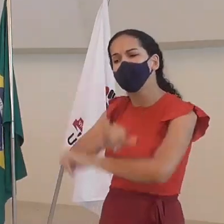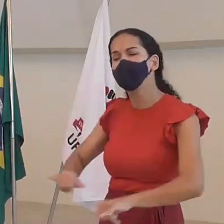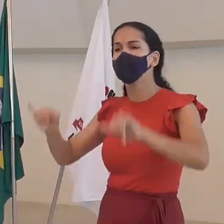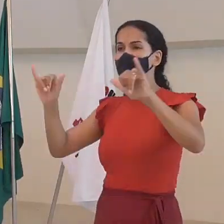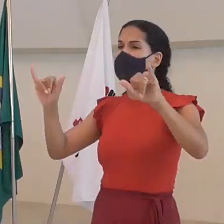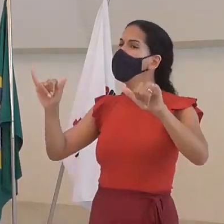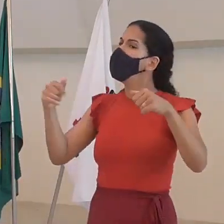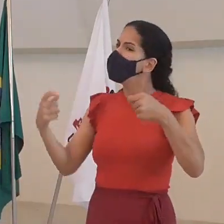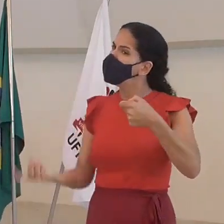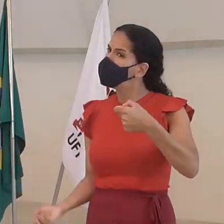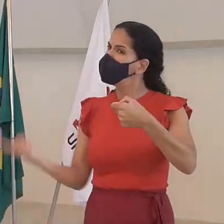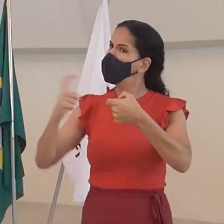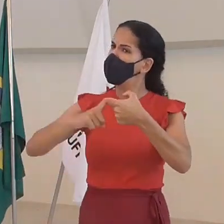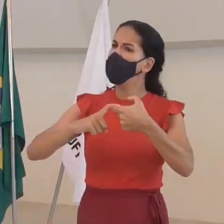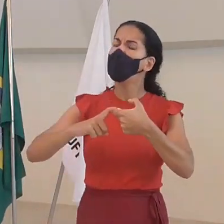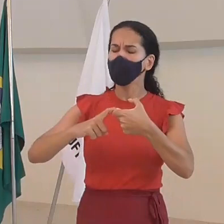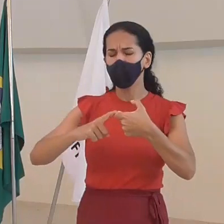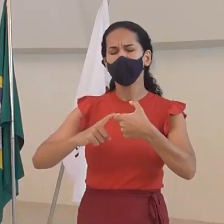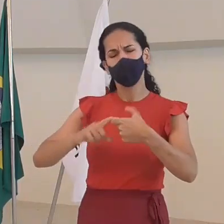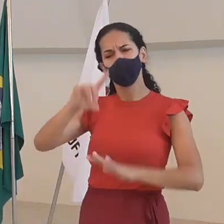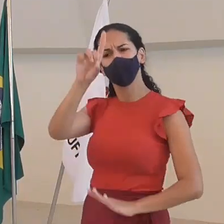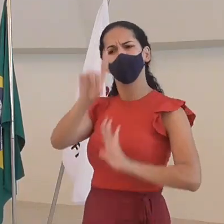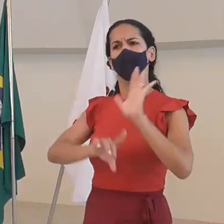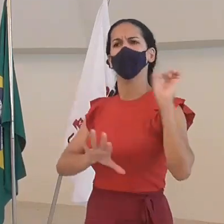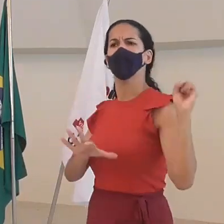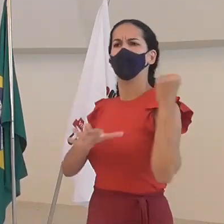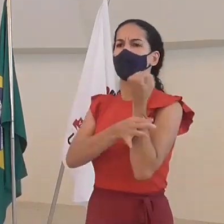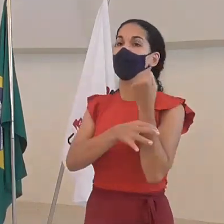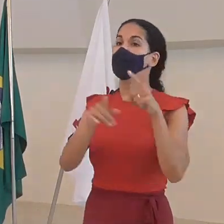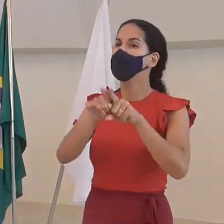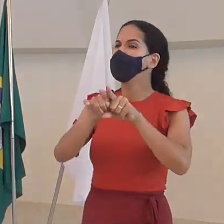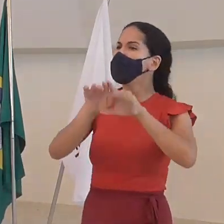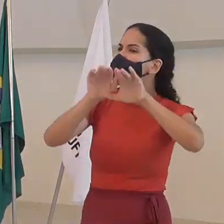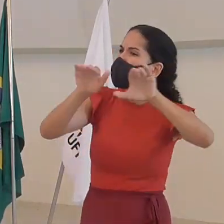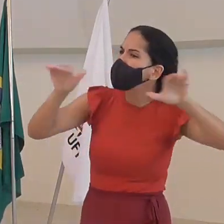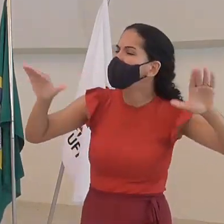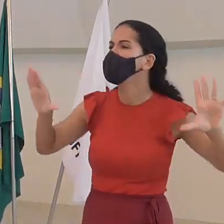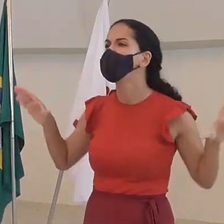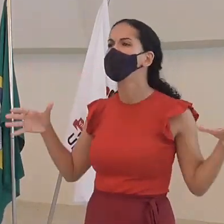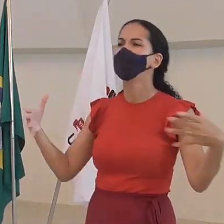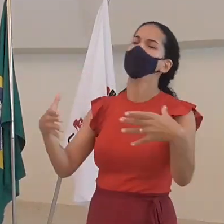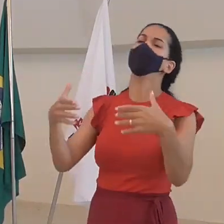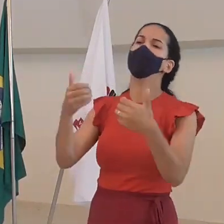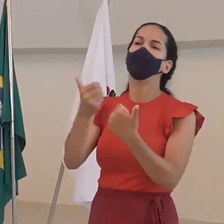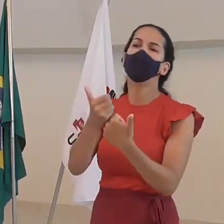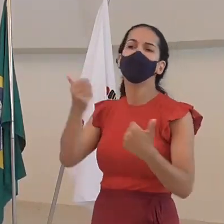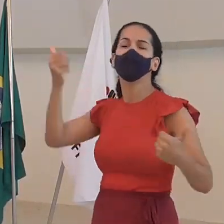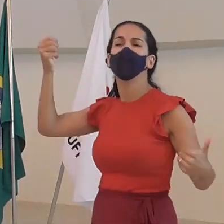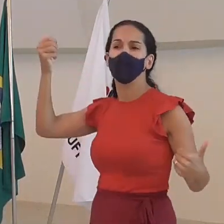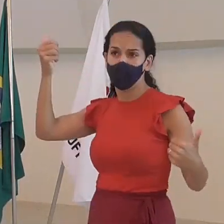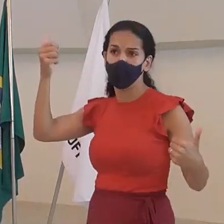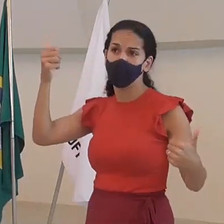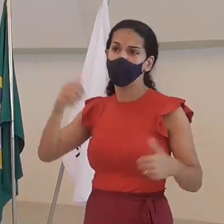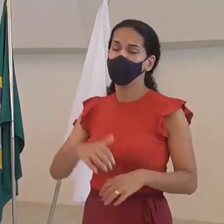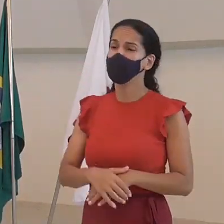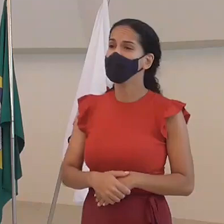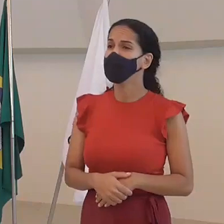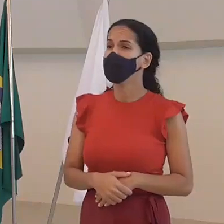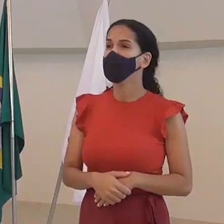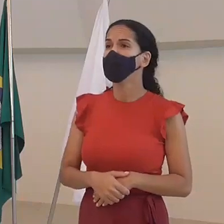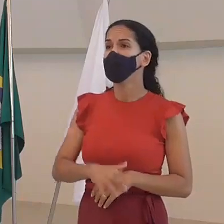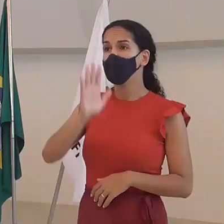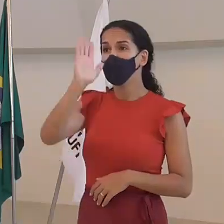do Estado de Direito e a convocação de uma Assembleia Nacional Constituinte. A semente